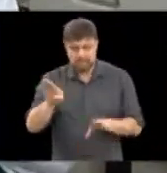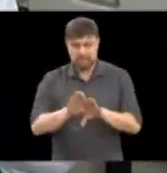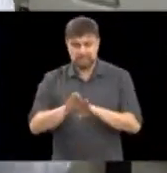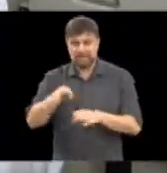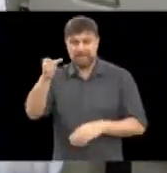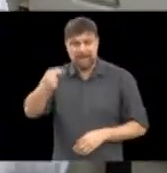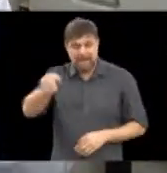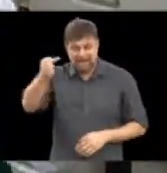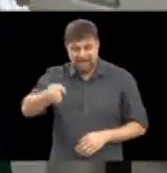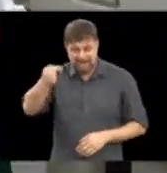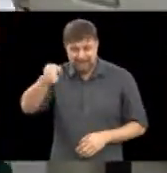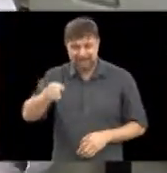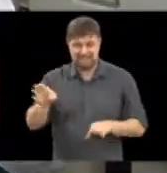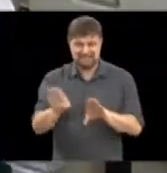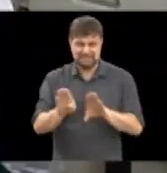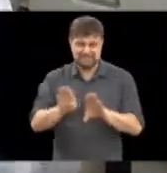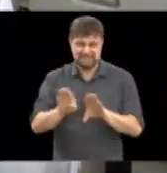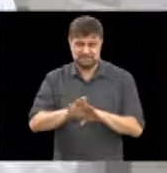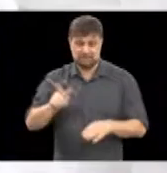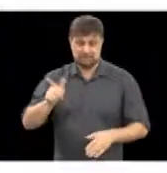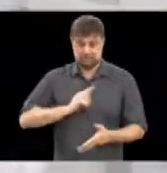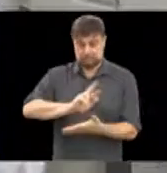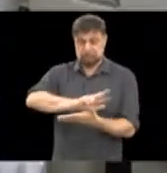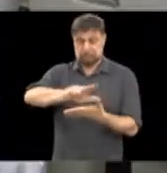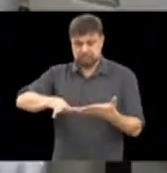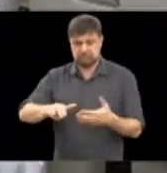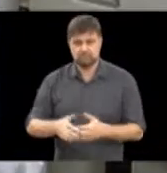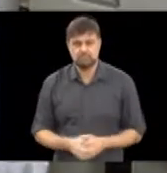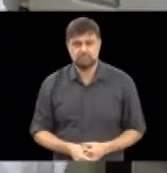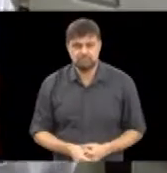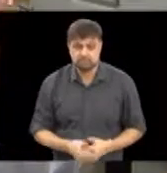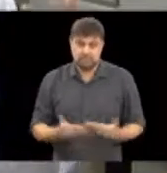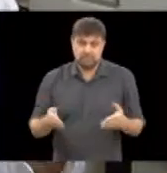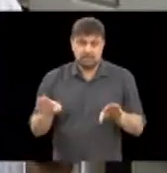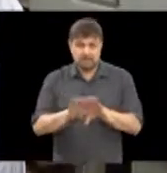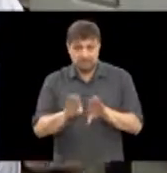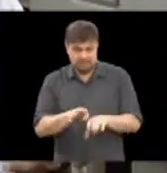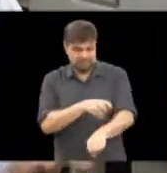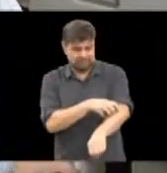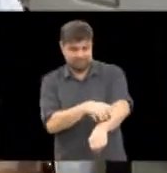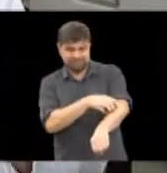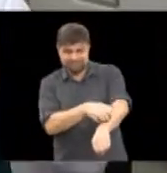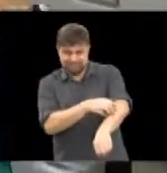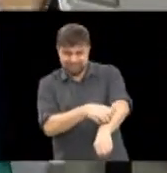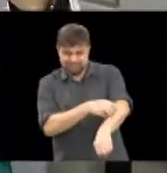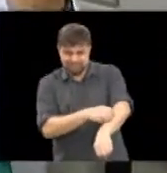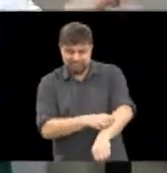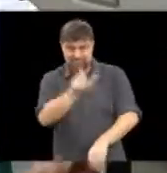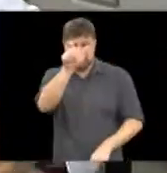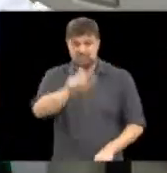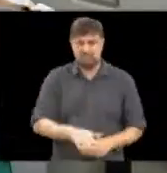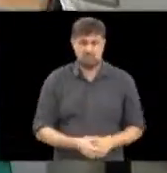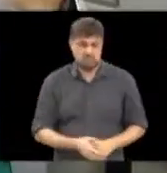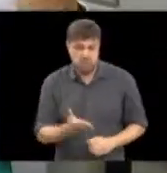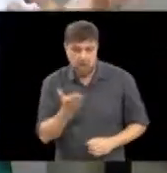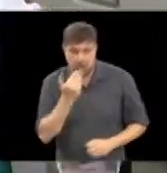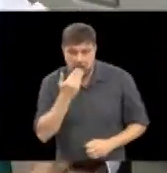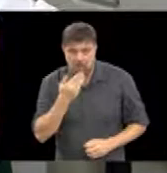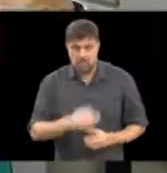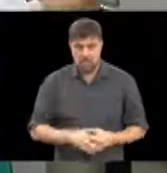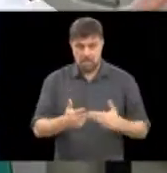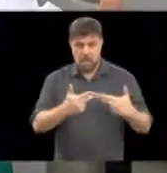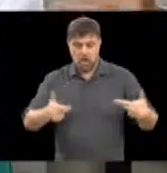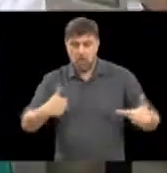intolerância à lactose, a intolerância à frutose, em carboidratos complexos, mas também tem alergias aos frutos do mar,